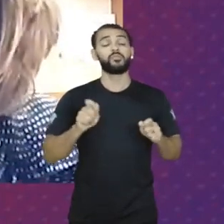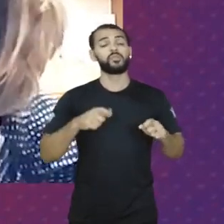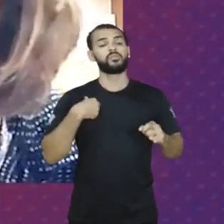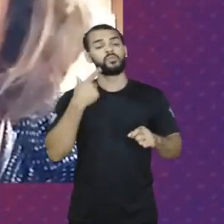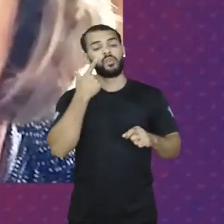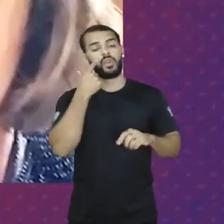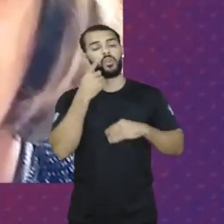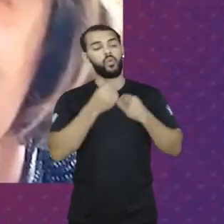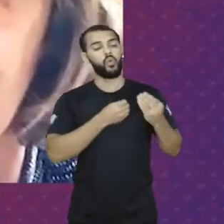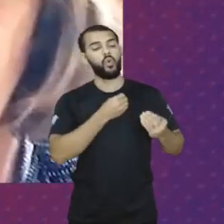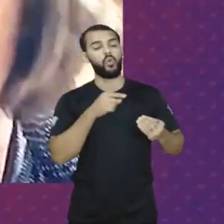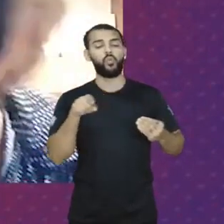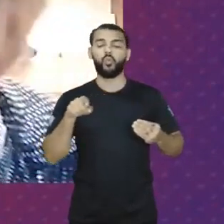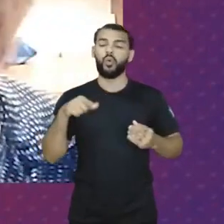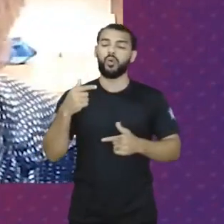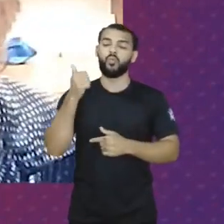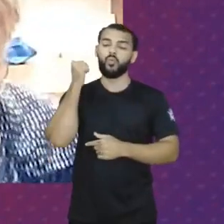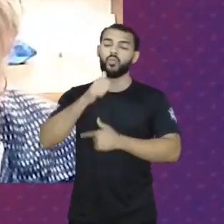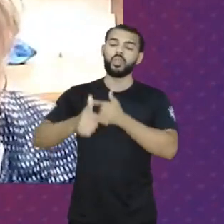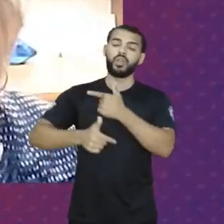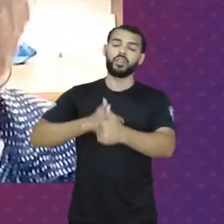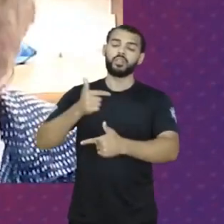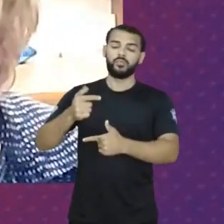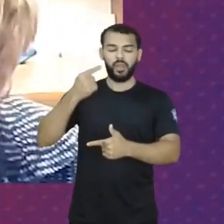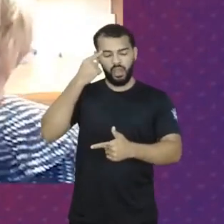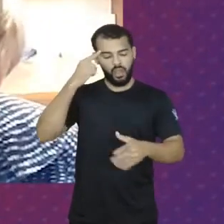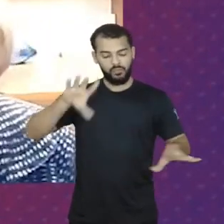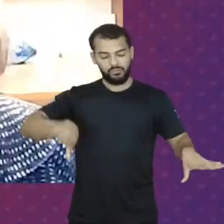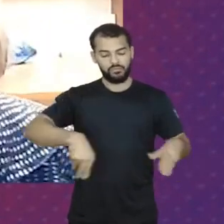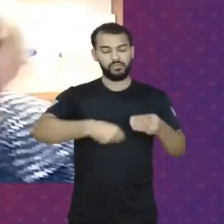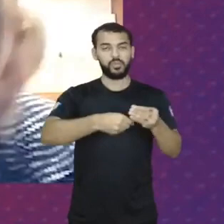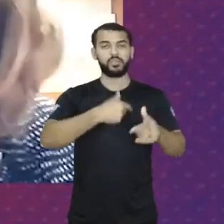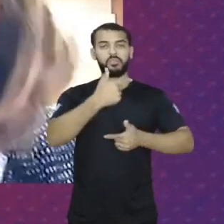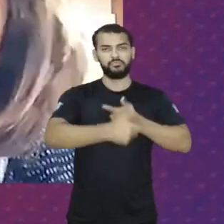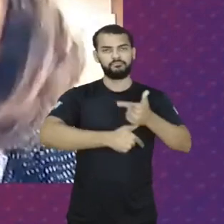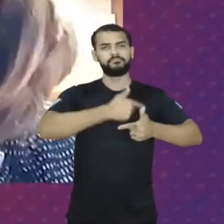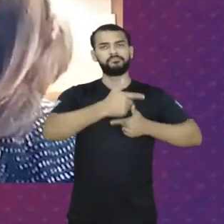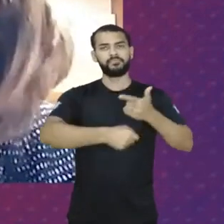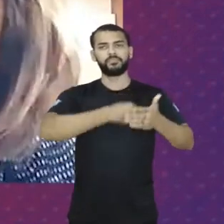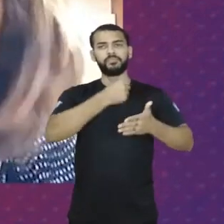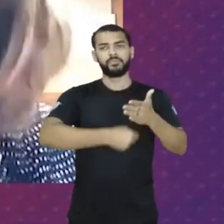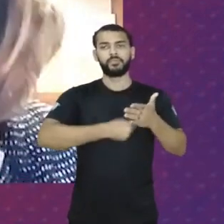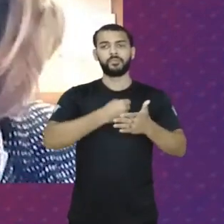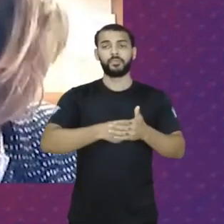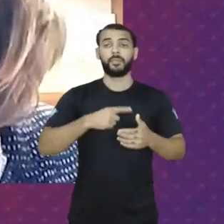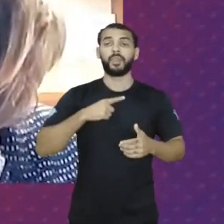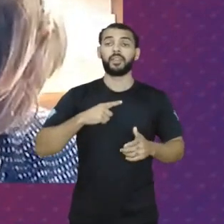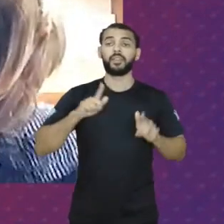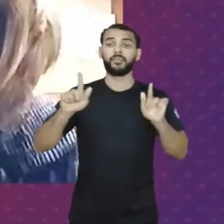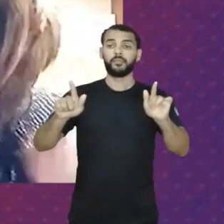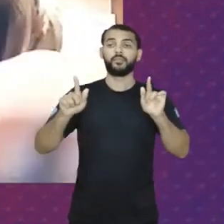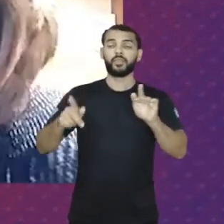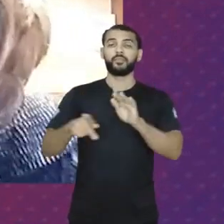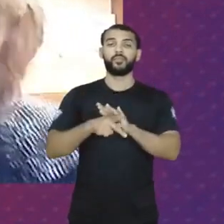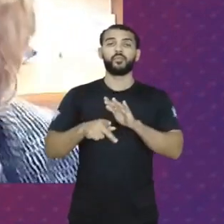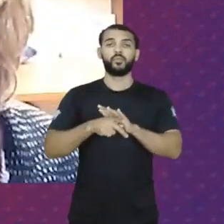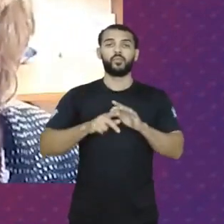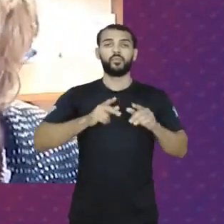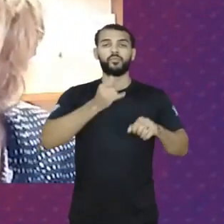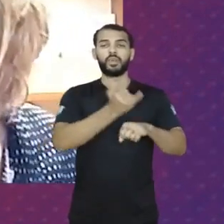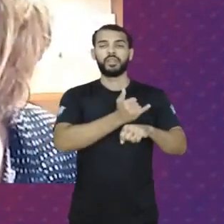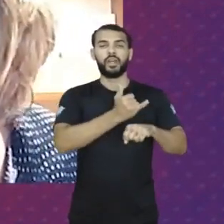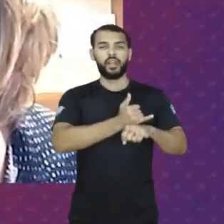trabalhadora e ele tem, depois do período da ditadura, na greve dos metalúrgicos do ABC, um